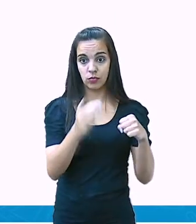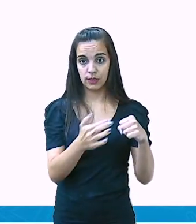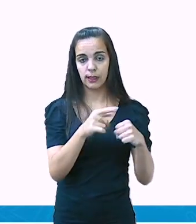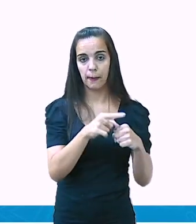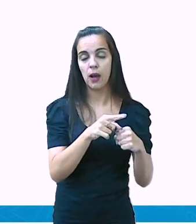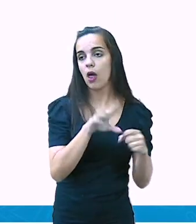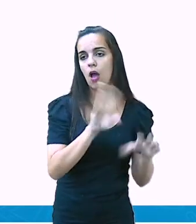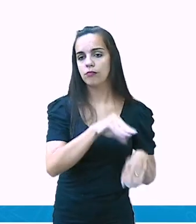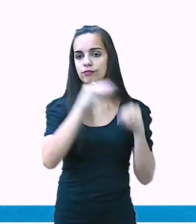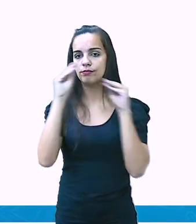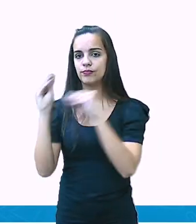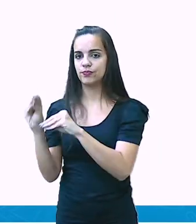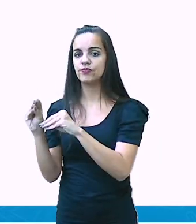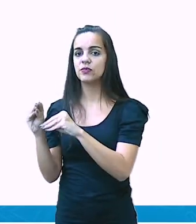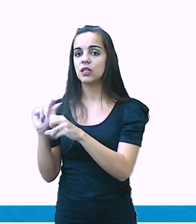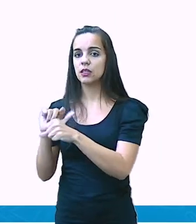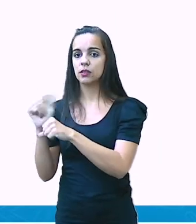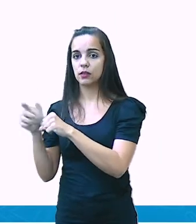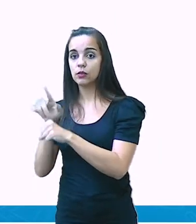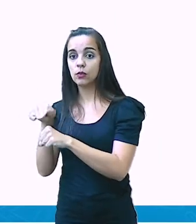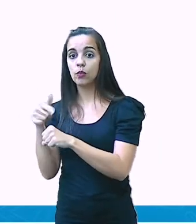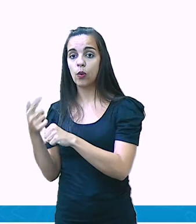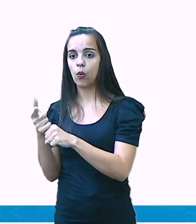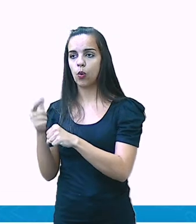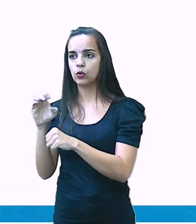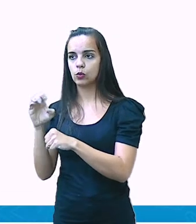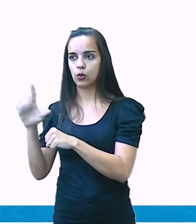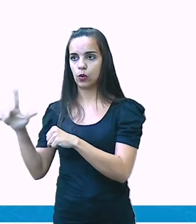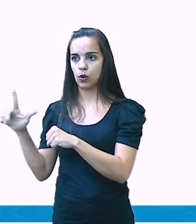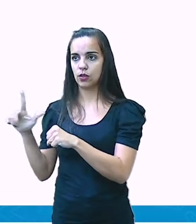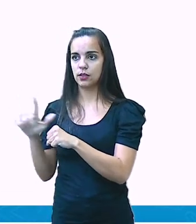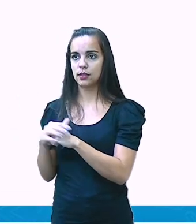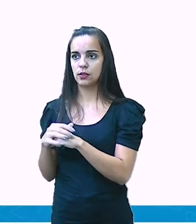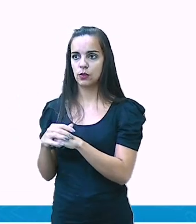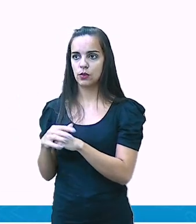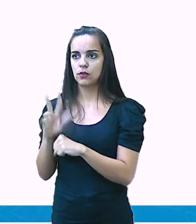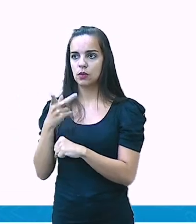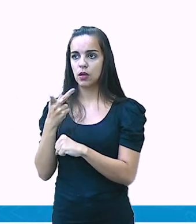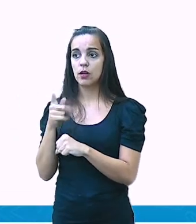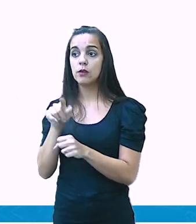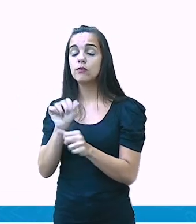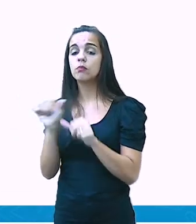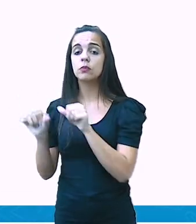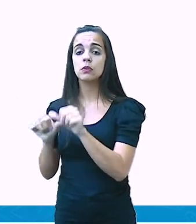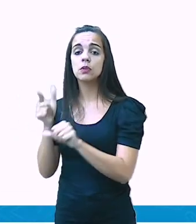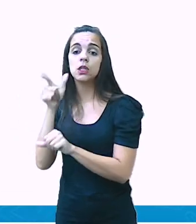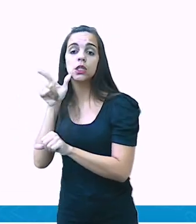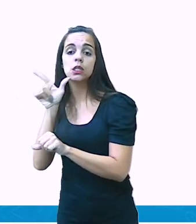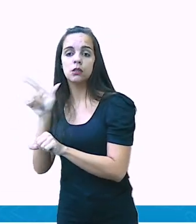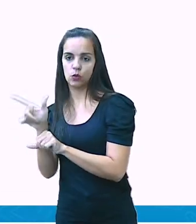átomo de cloro, que agora vai se comportar como íon, certo?